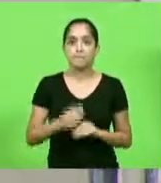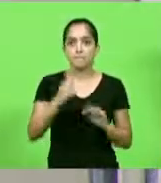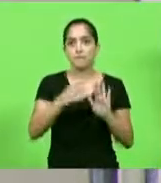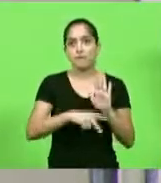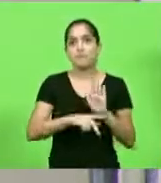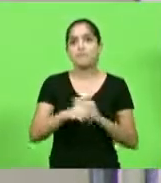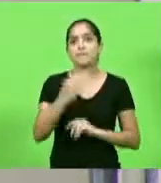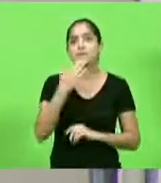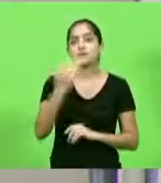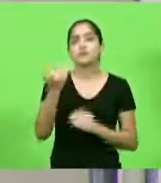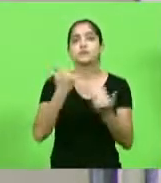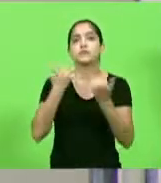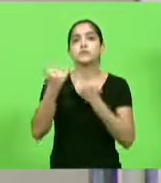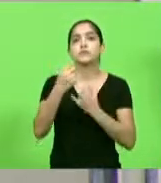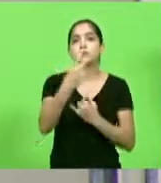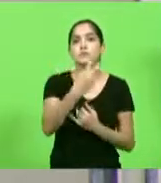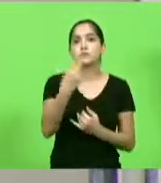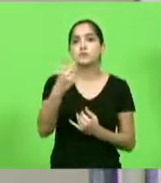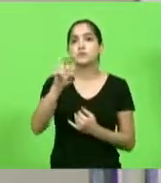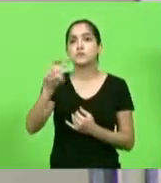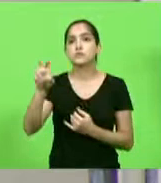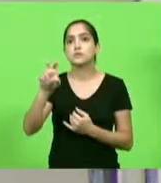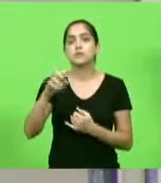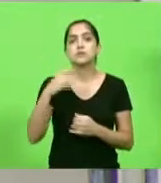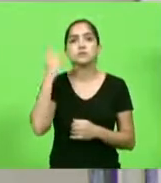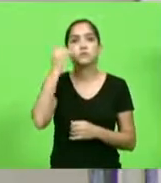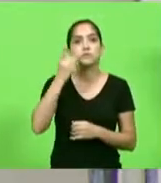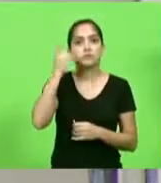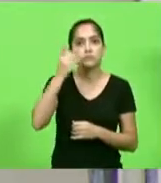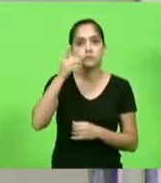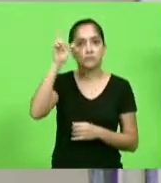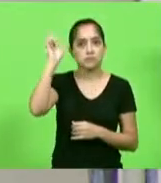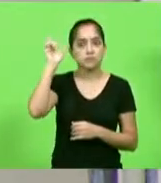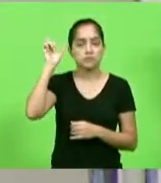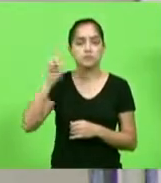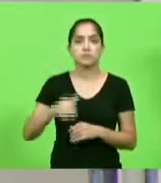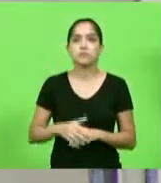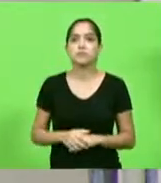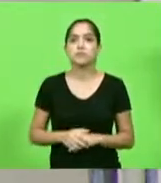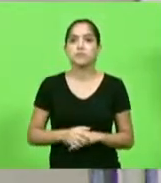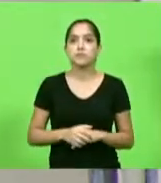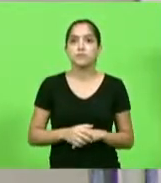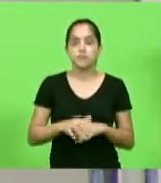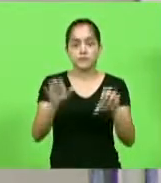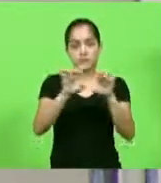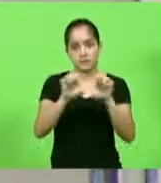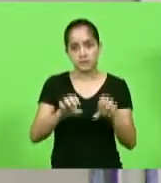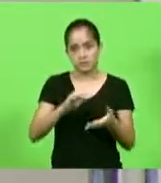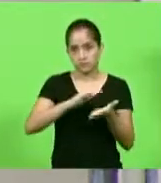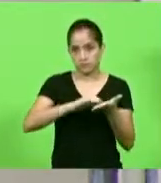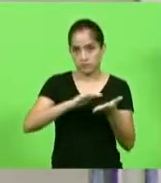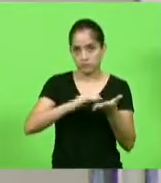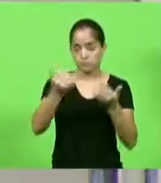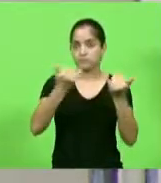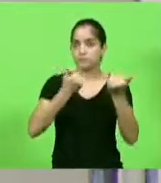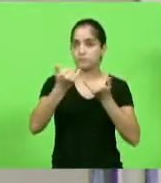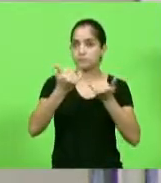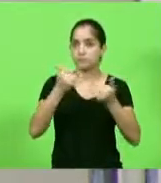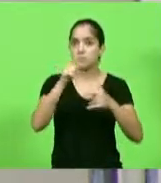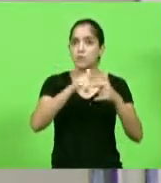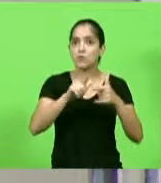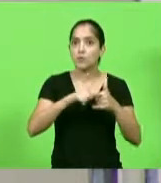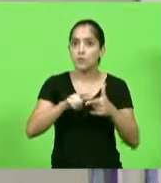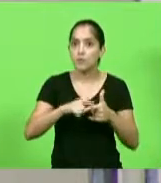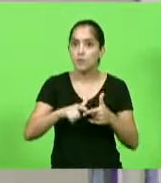Pedido de informação, pedido de informação 255, autor do deputado Lércio Schuster, solicitando ao secretário de Estado da Infraestrutura, informações acerca dos problemas